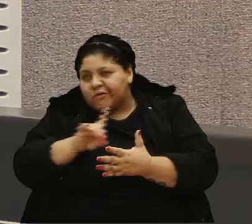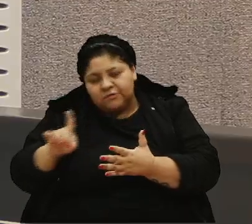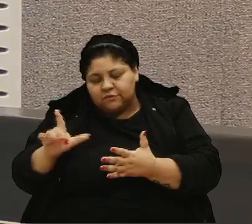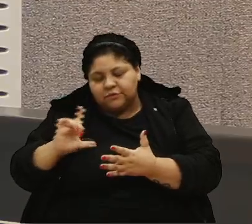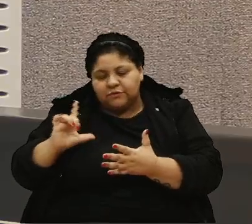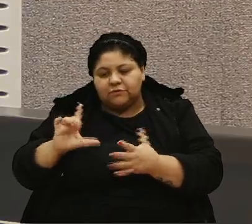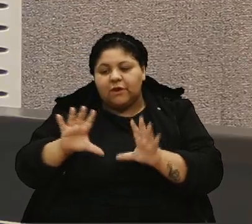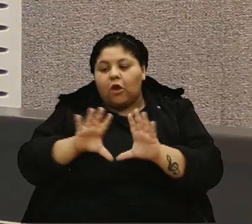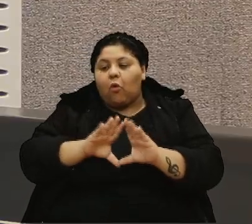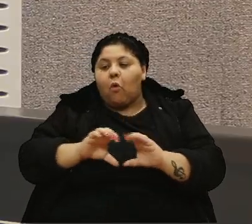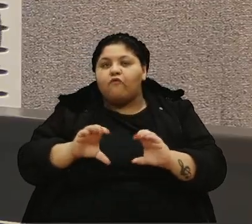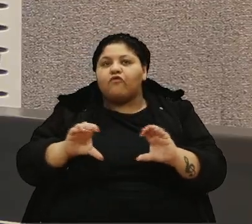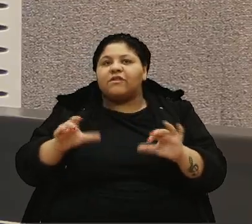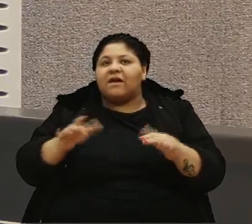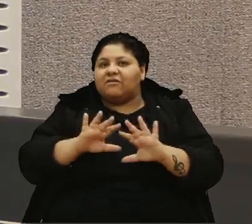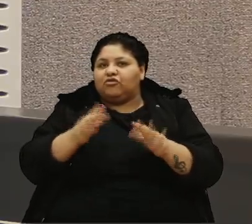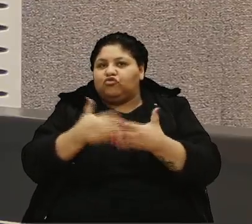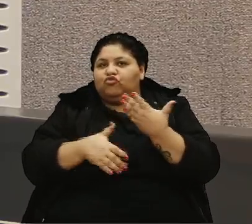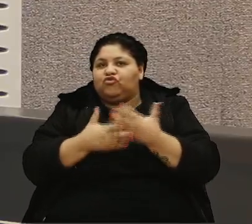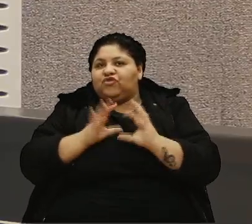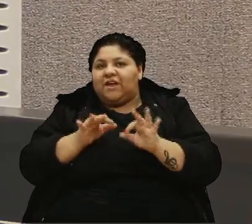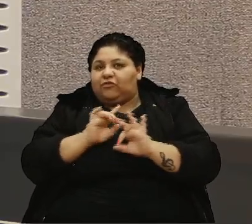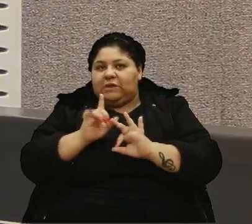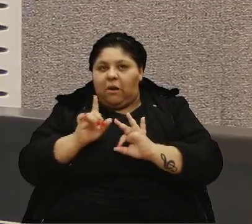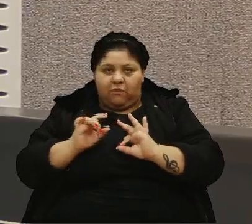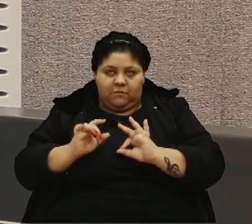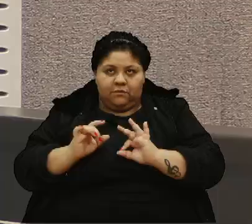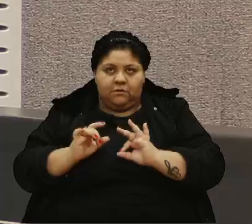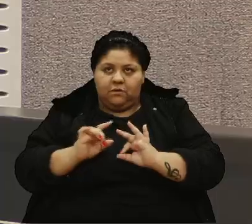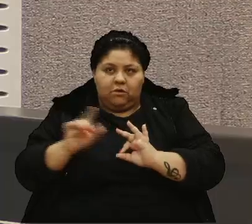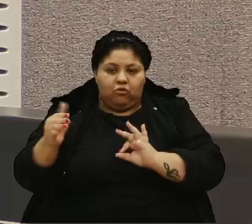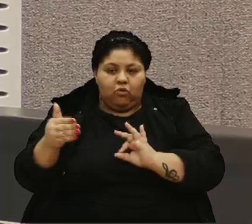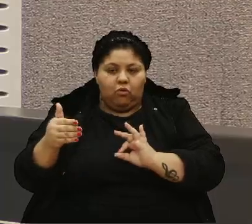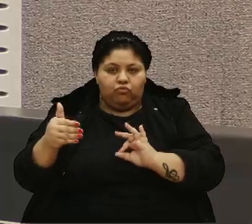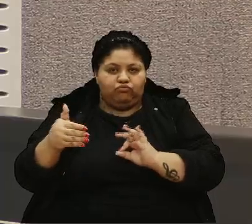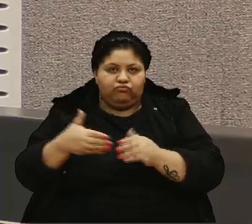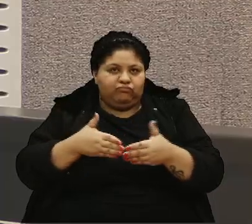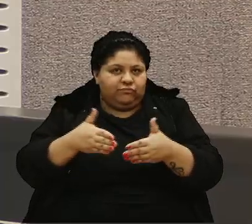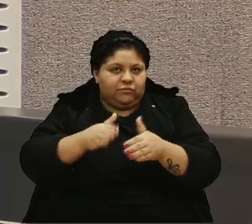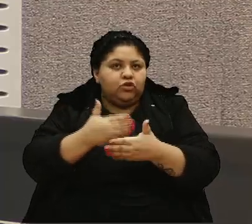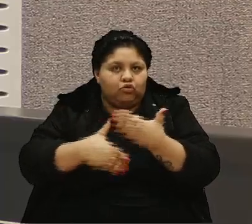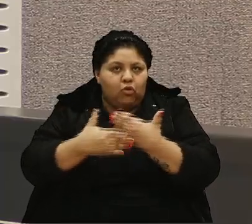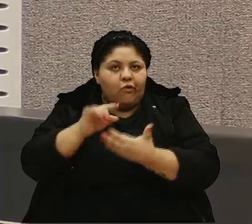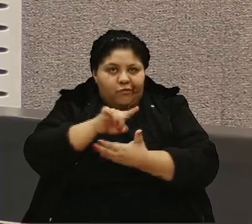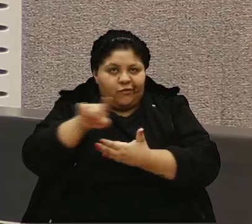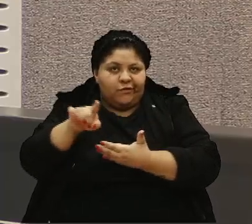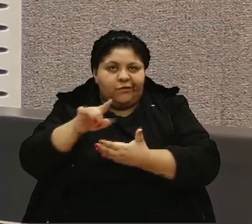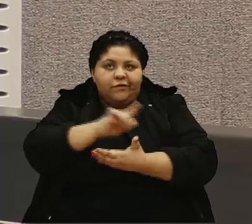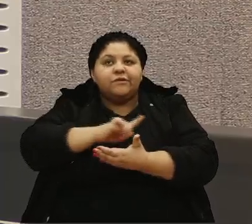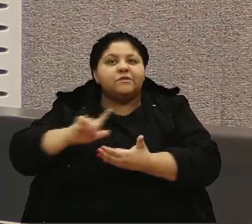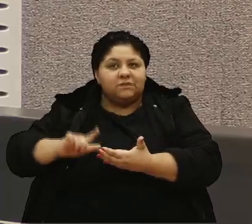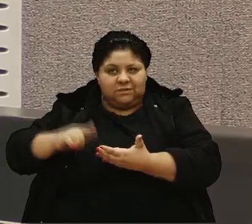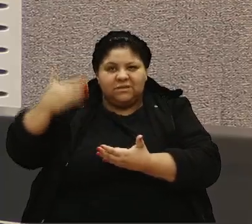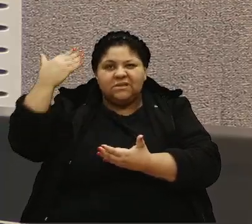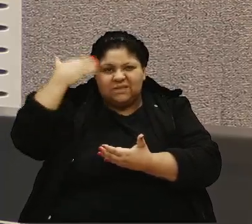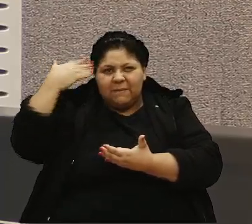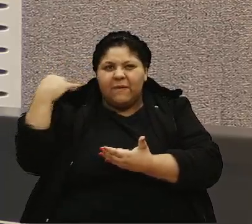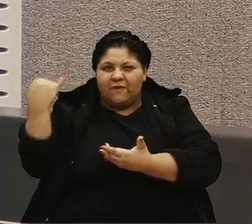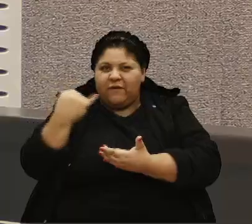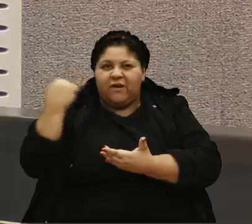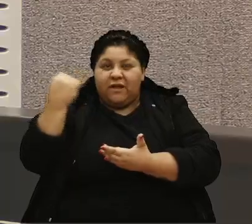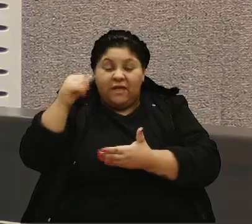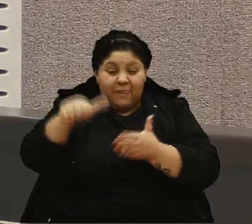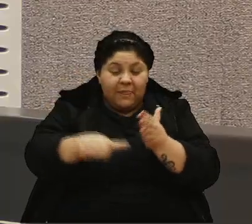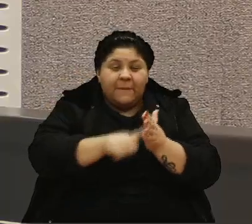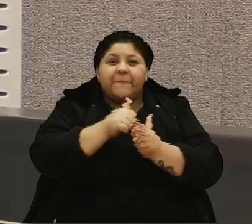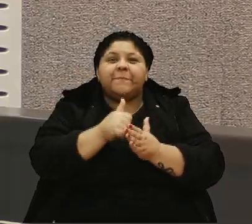posição confortável de dizer que está tudo certo. Eu não sigo essa linha e todos nós aqui, enquanto governo, temos ciência da importância da